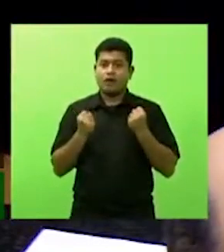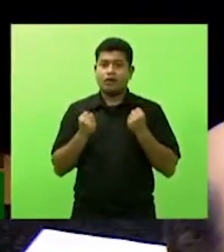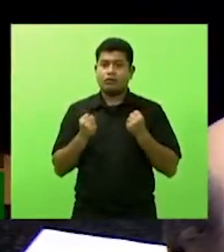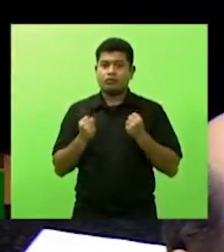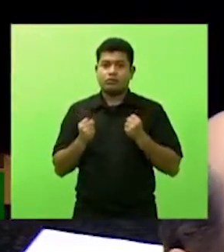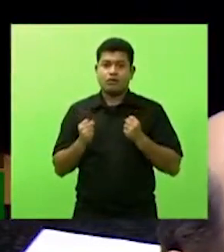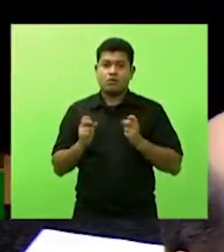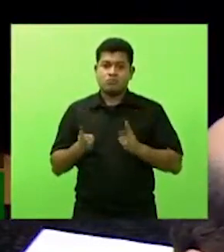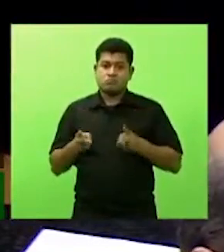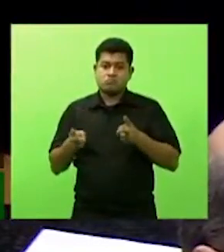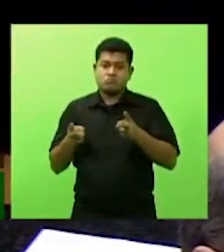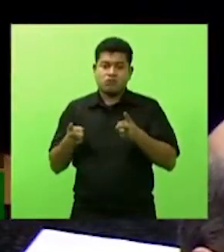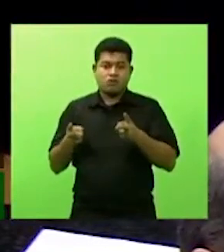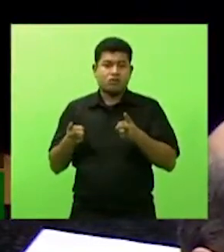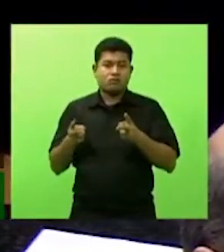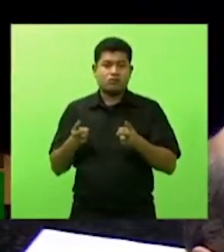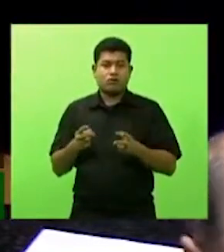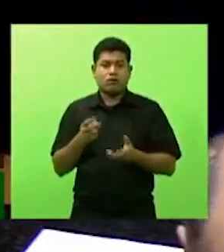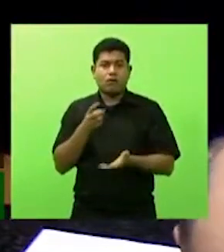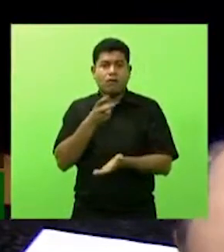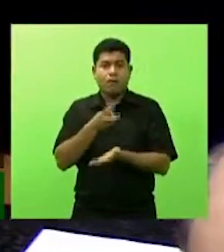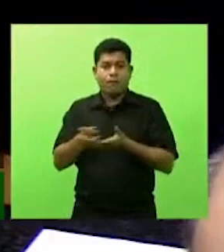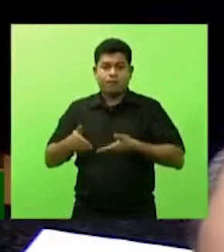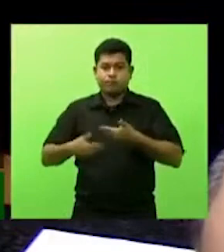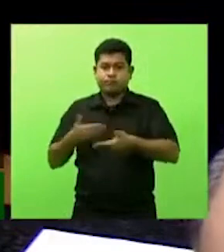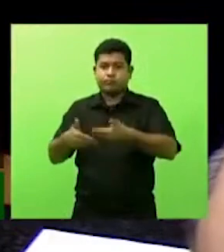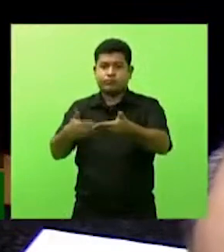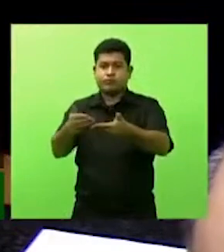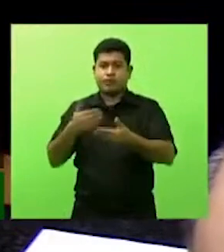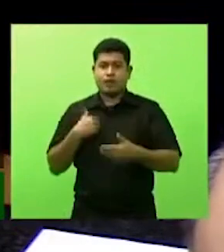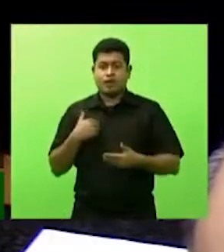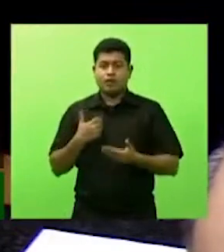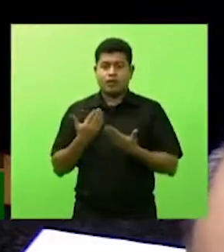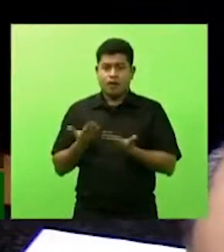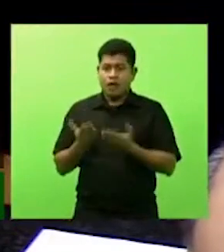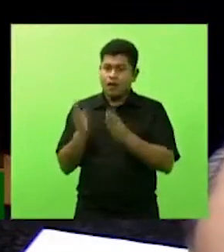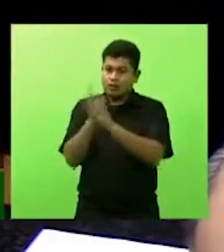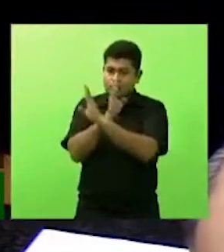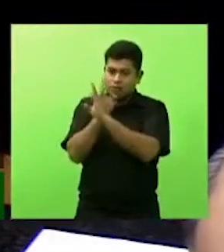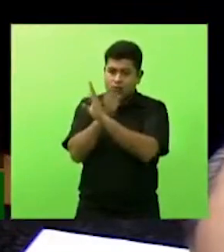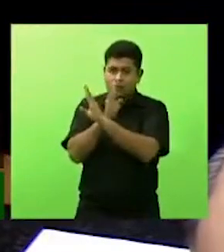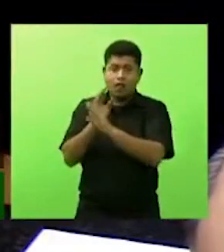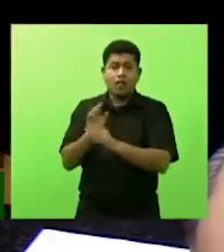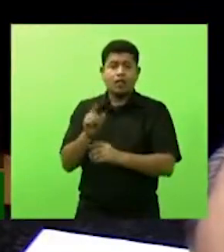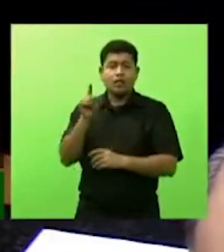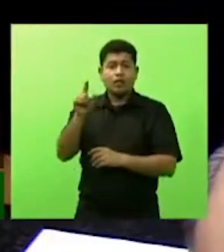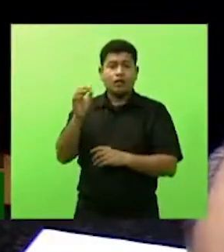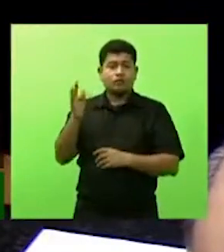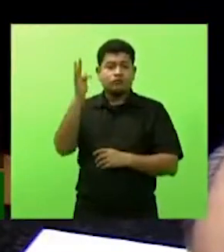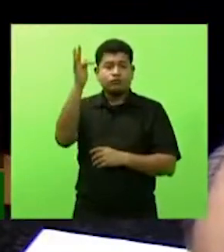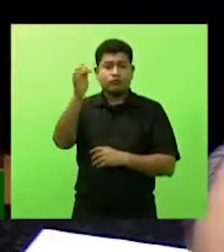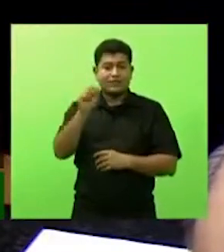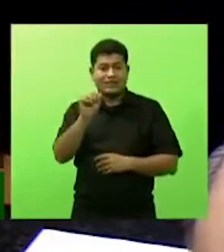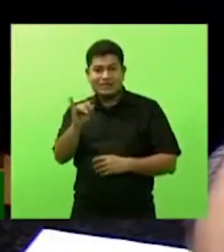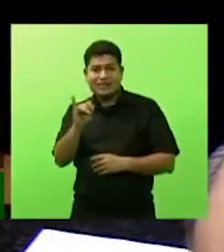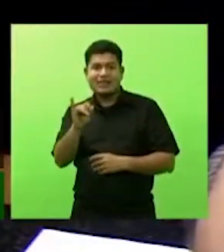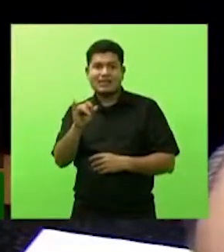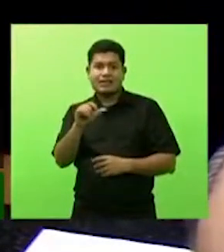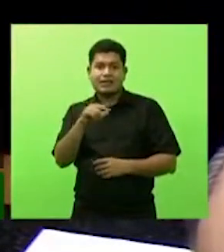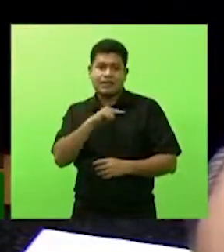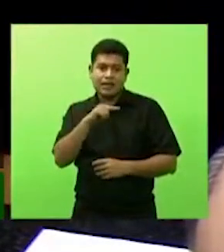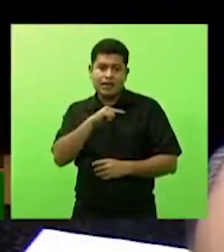do processo para que seja feita a devida investigação e, lá na frente, se diga se realmente há ou